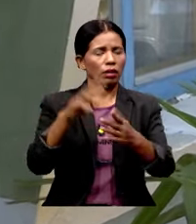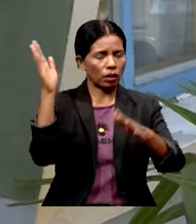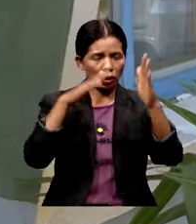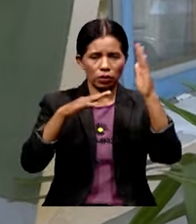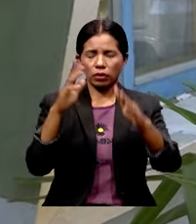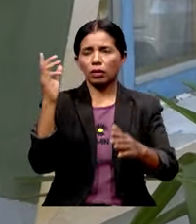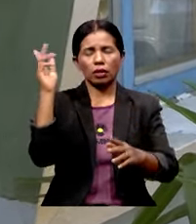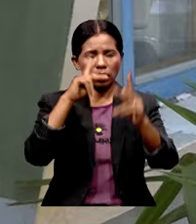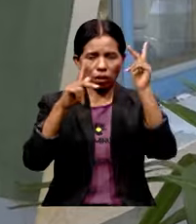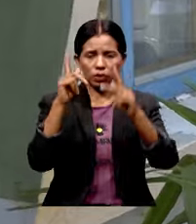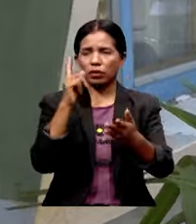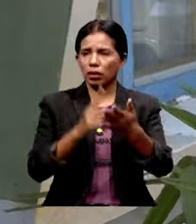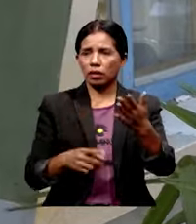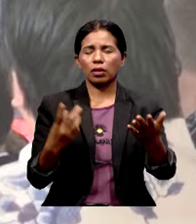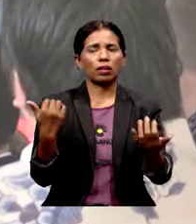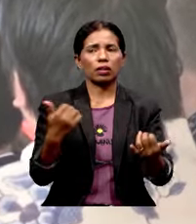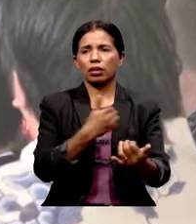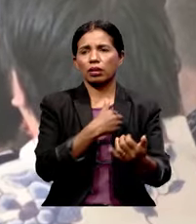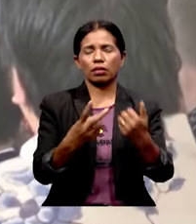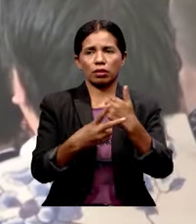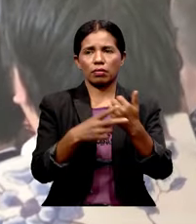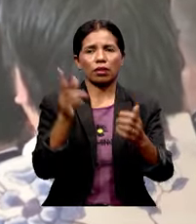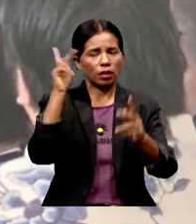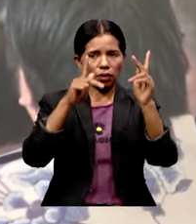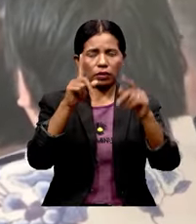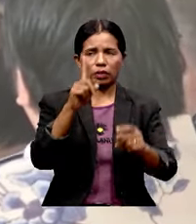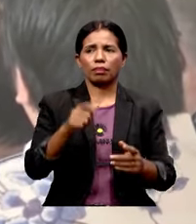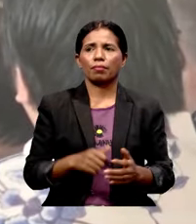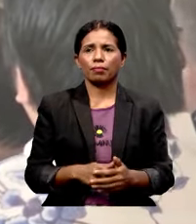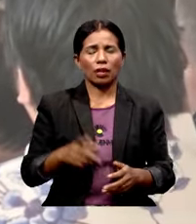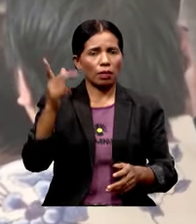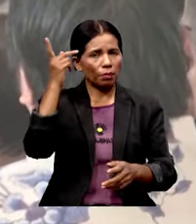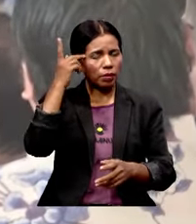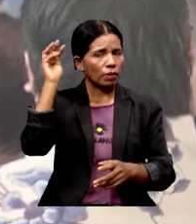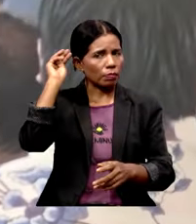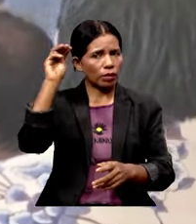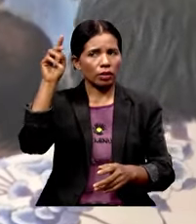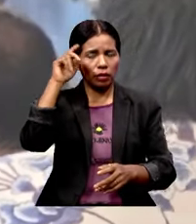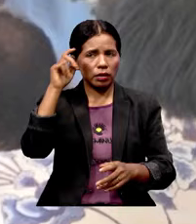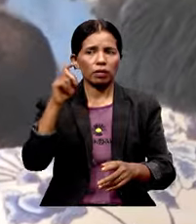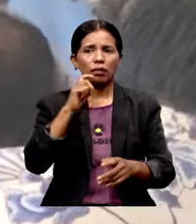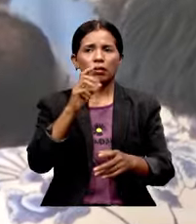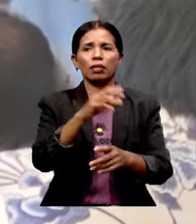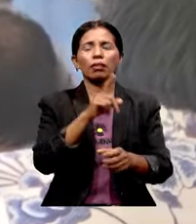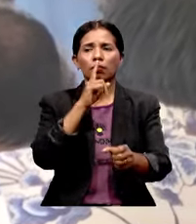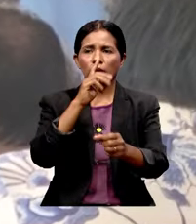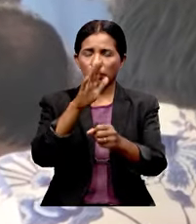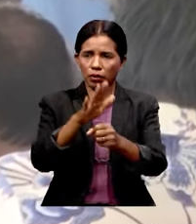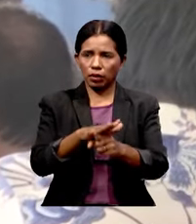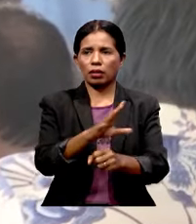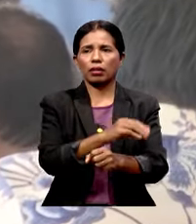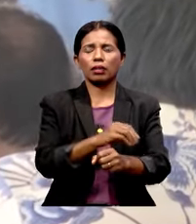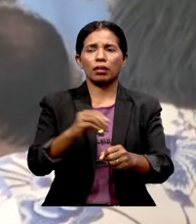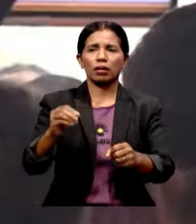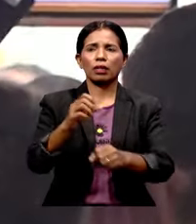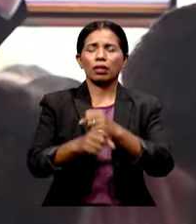dari nato agora itu sedang arkiv kasus itu. Antes ni primeiro ministro Kairala Sanana Guzmão promete durante ni